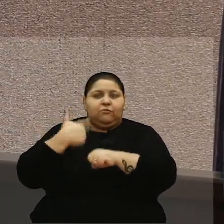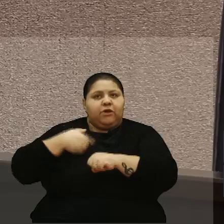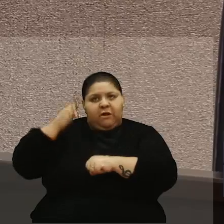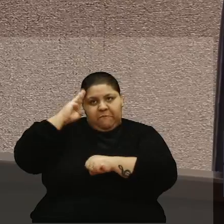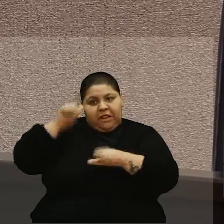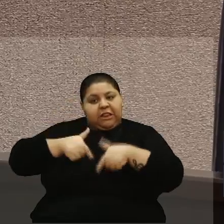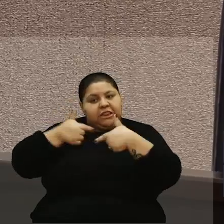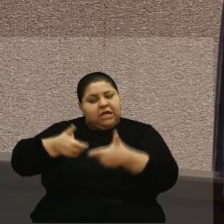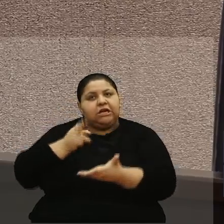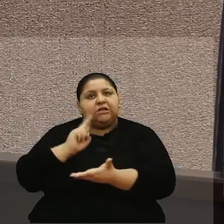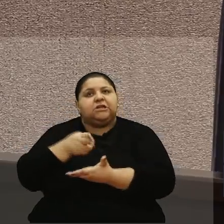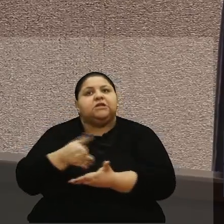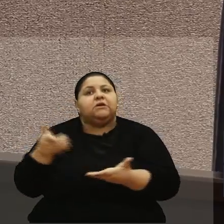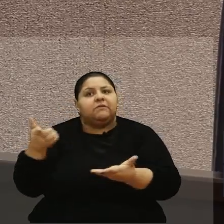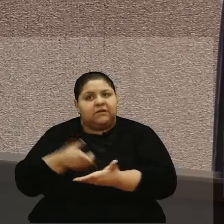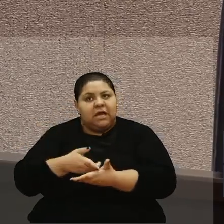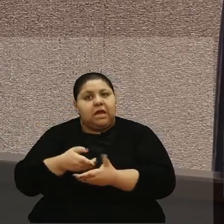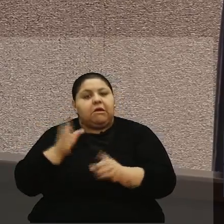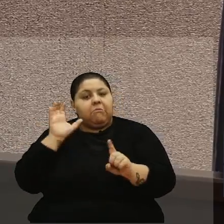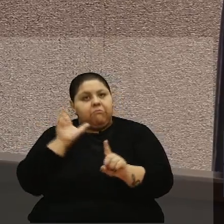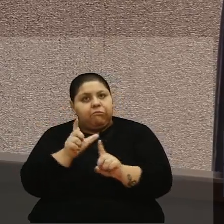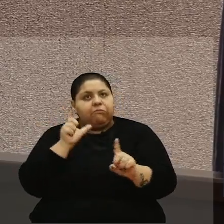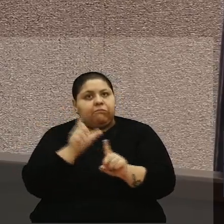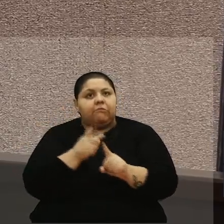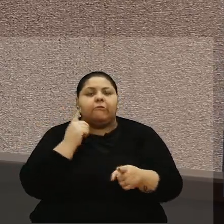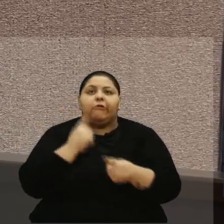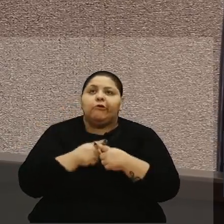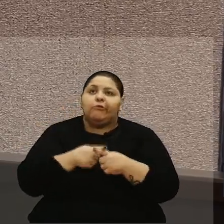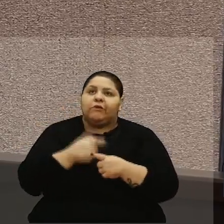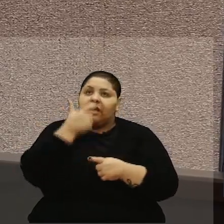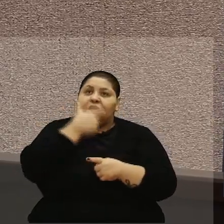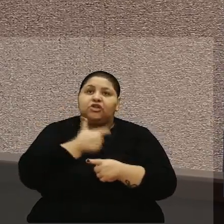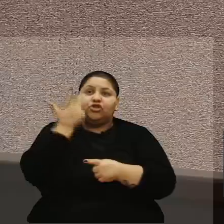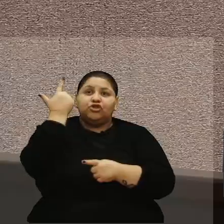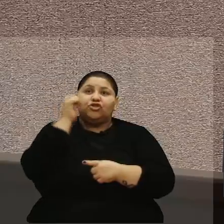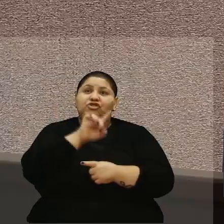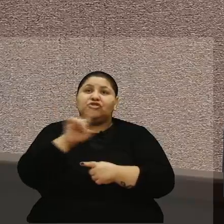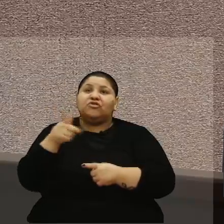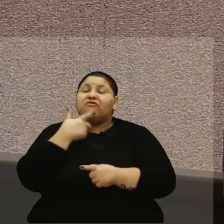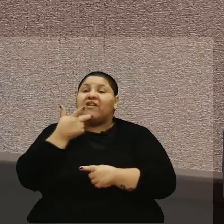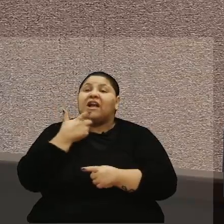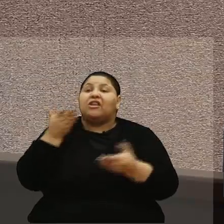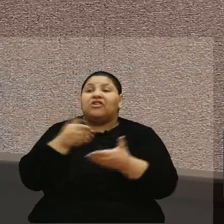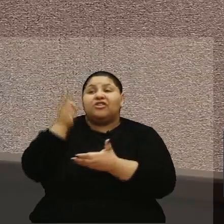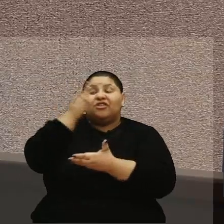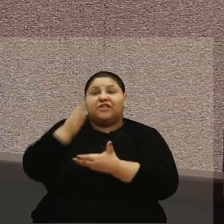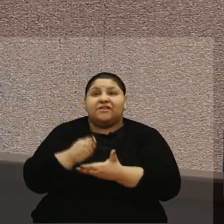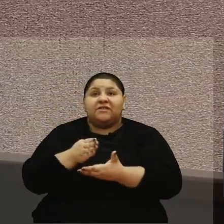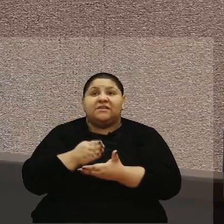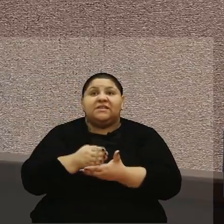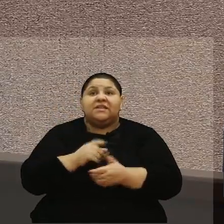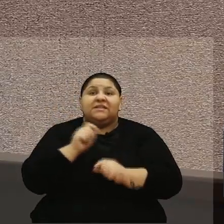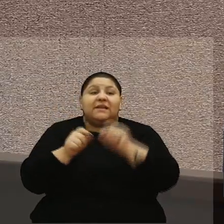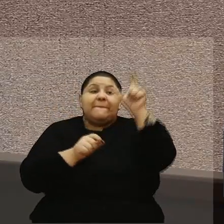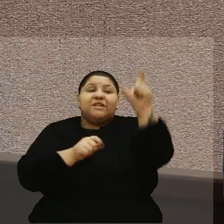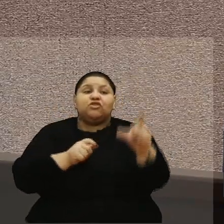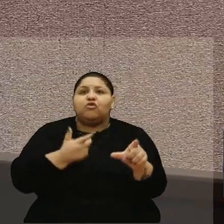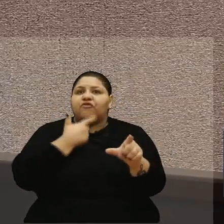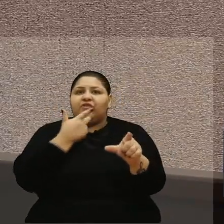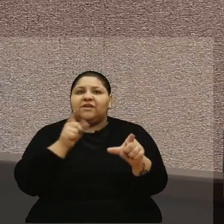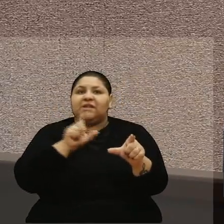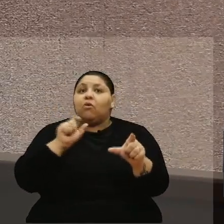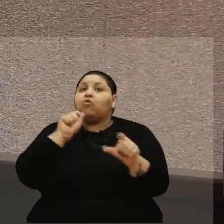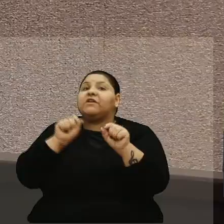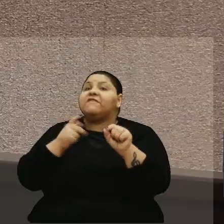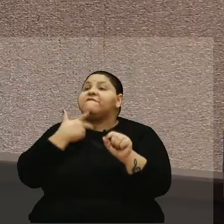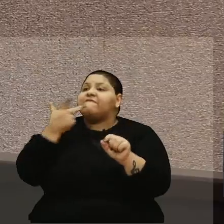gente deve sim rechaçar, marcar posição, porque estão acostumados. Não se trata do que se diz hoje no Brasil, se trata de quem diz. Não é o que se fala, é